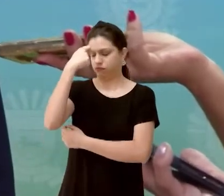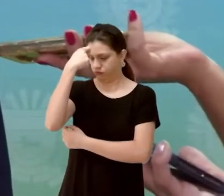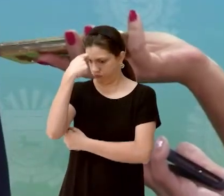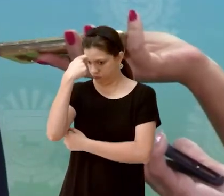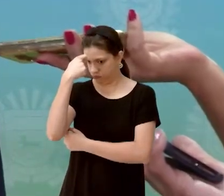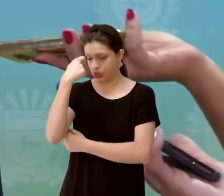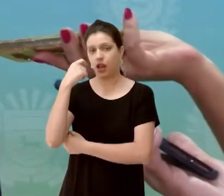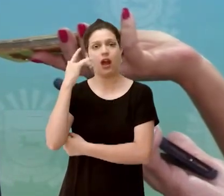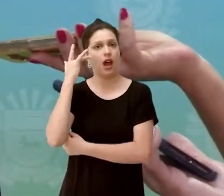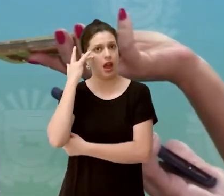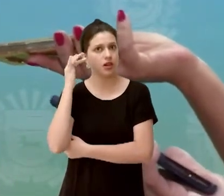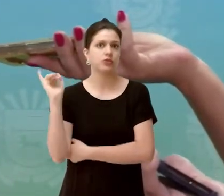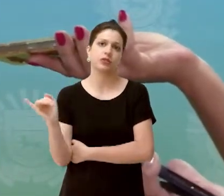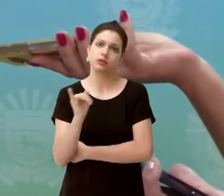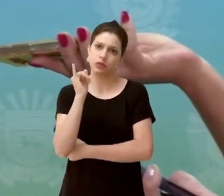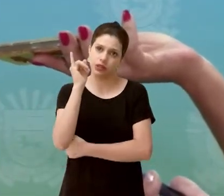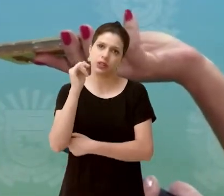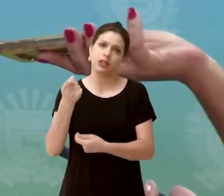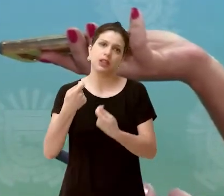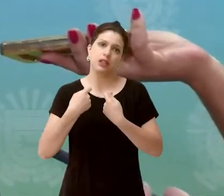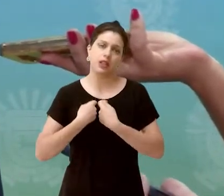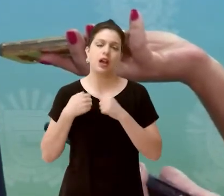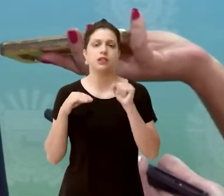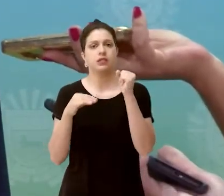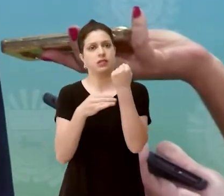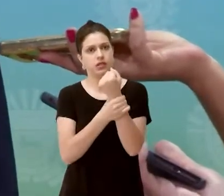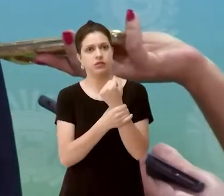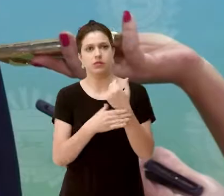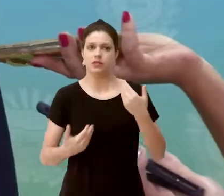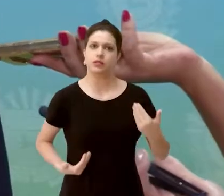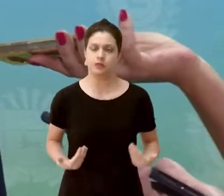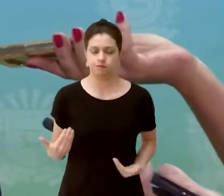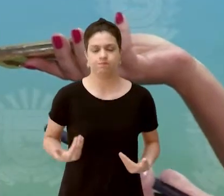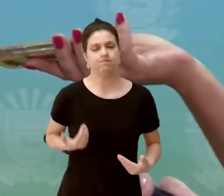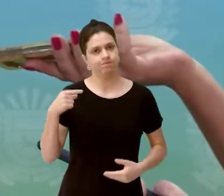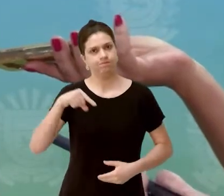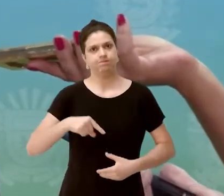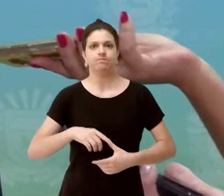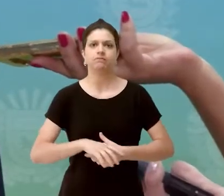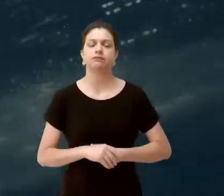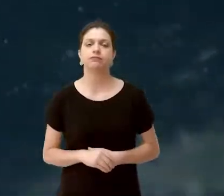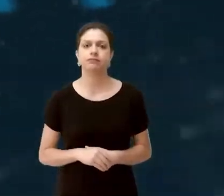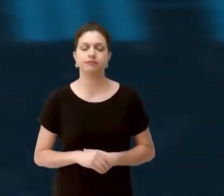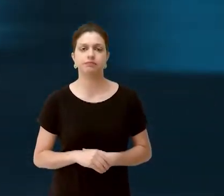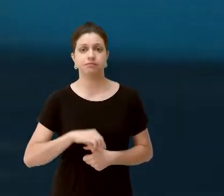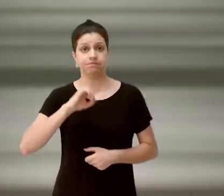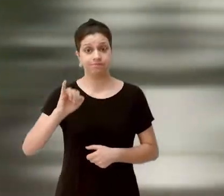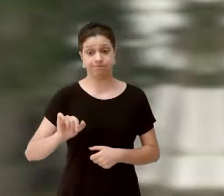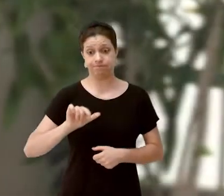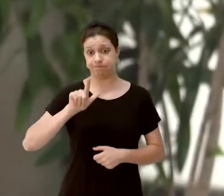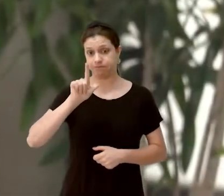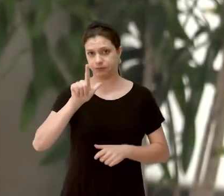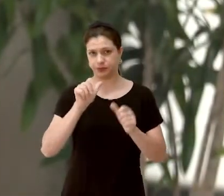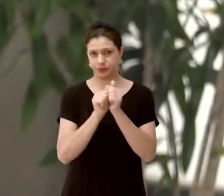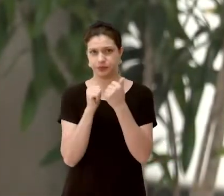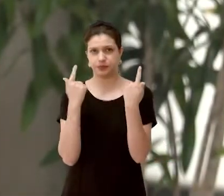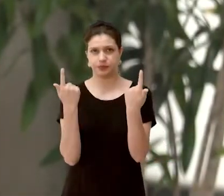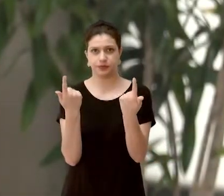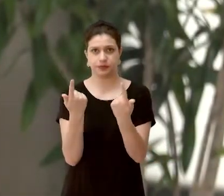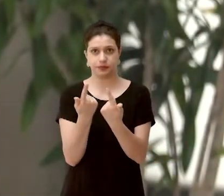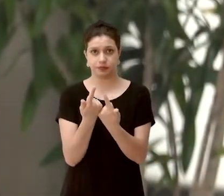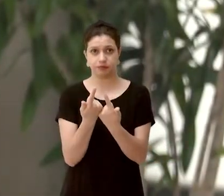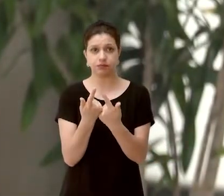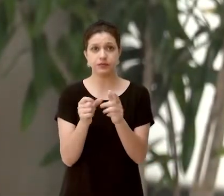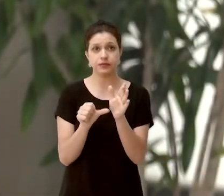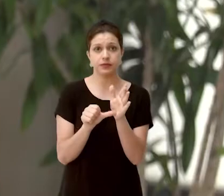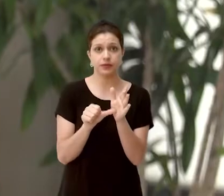temperatura. Acho que isso é uma medida que dá segurança para todos os funcionários que aqui estão. Foi em julho que a